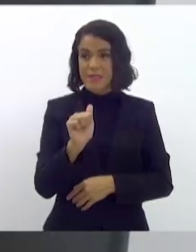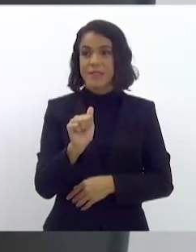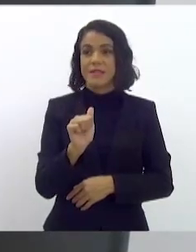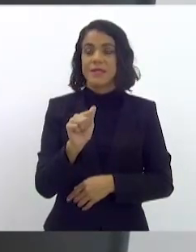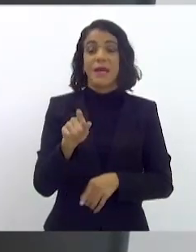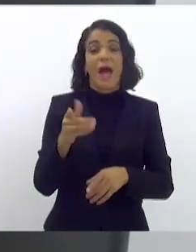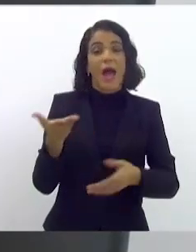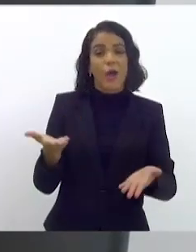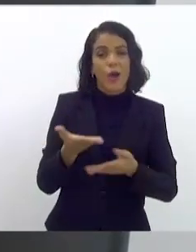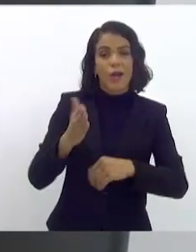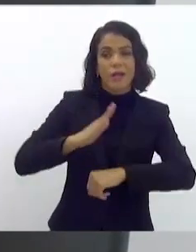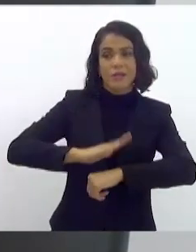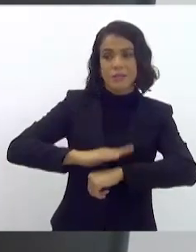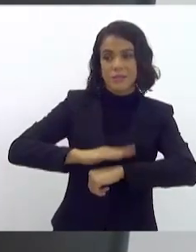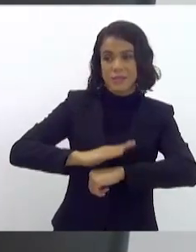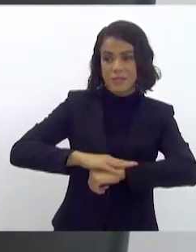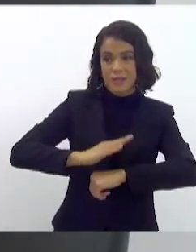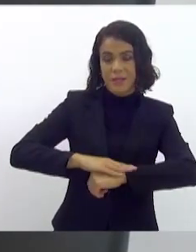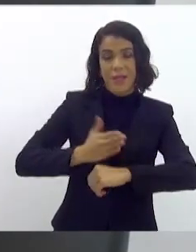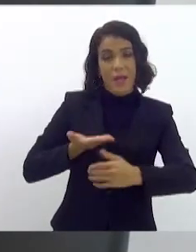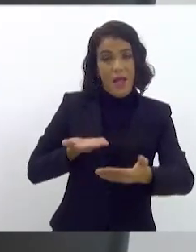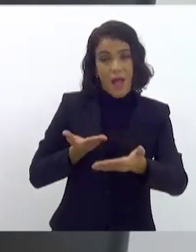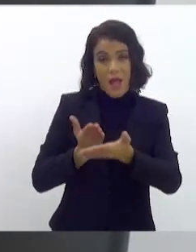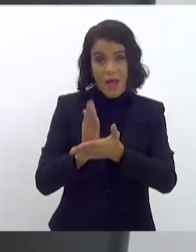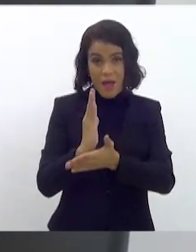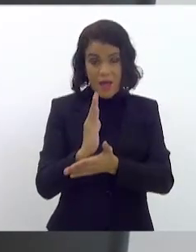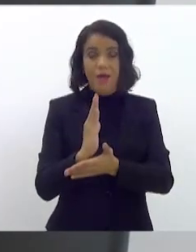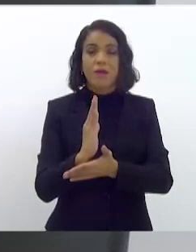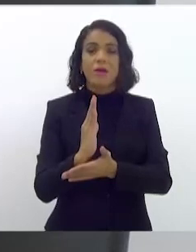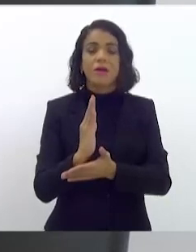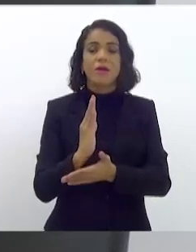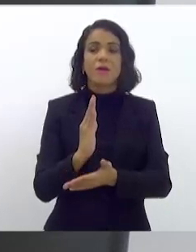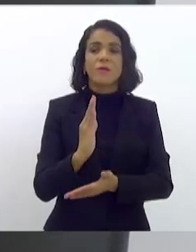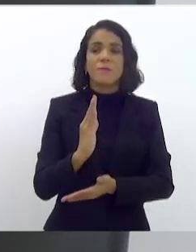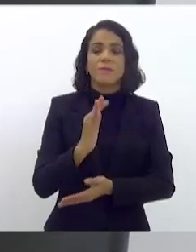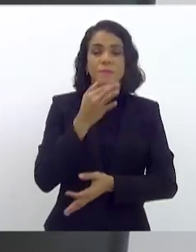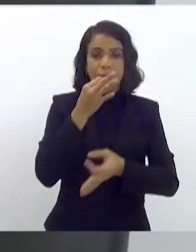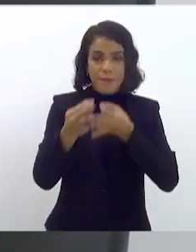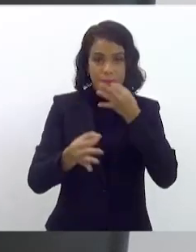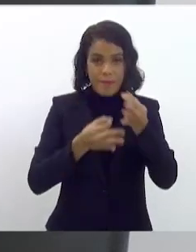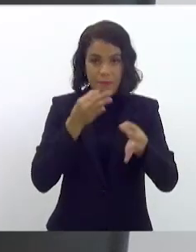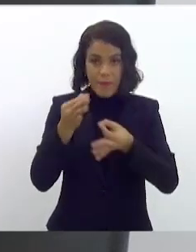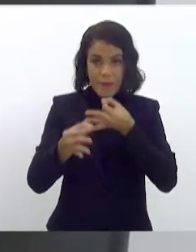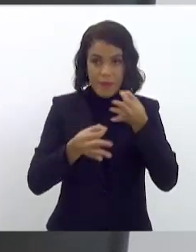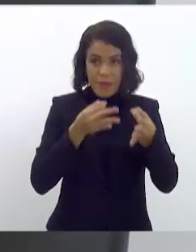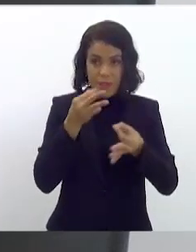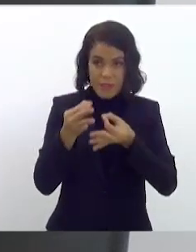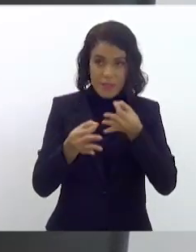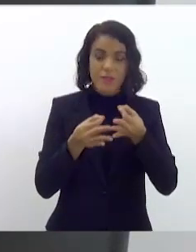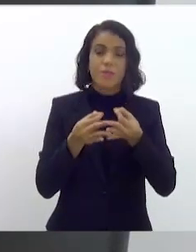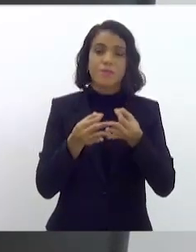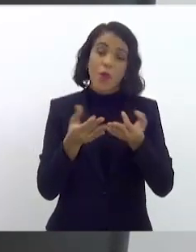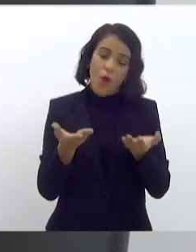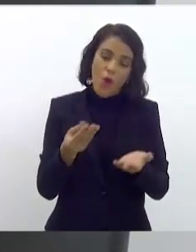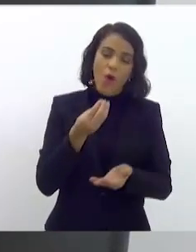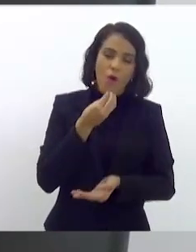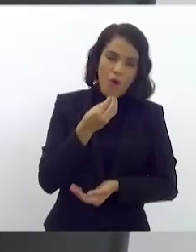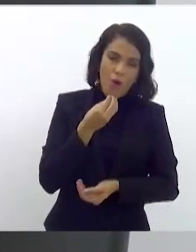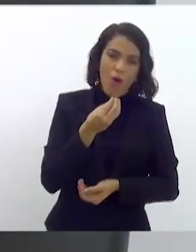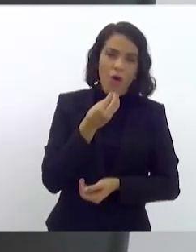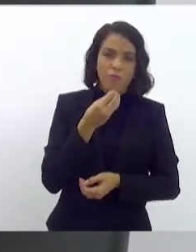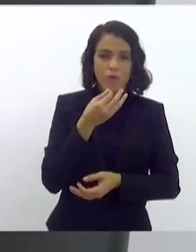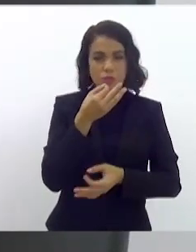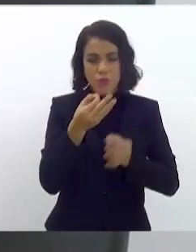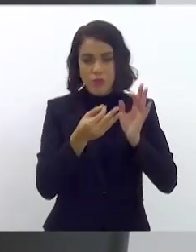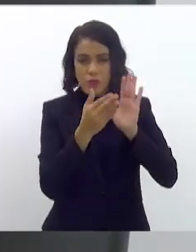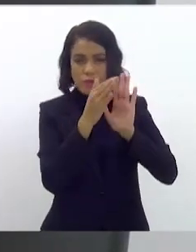nesse momento, aprovar aqui as sugestões, colocar em votação para aprovação ou não